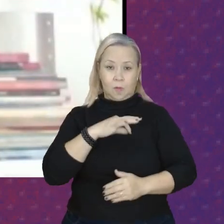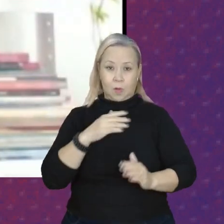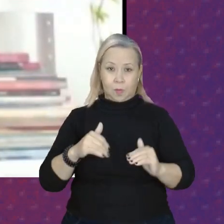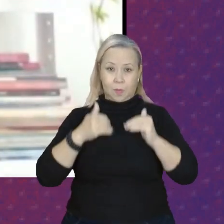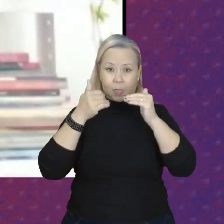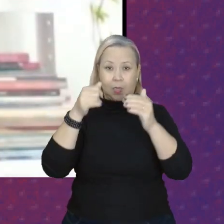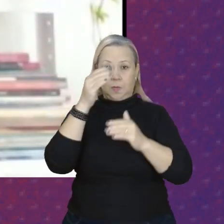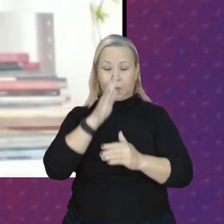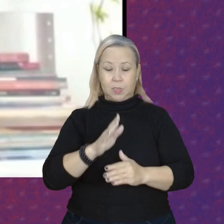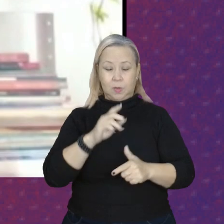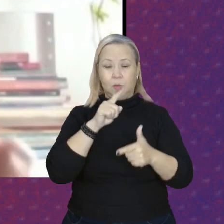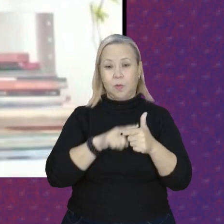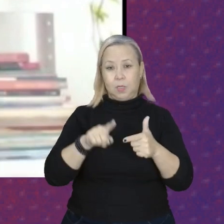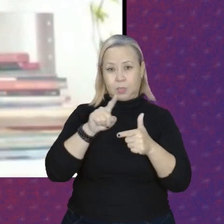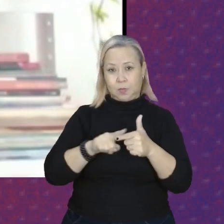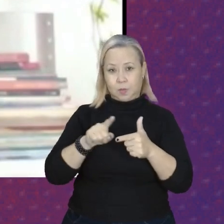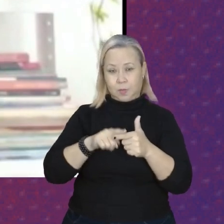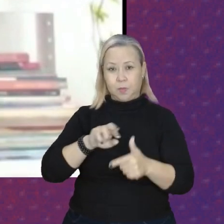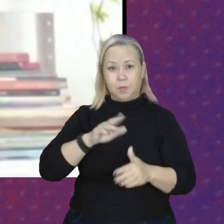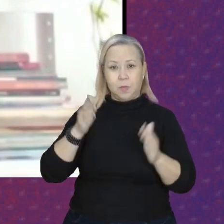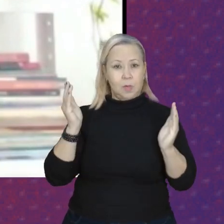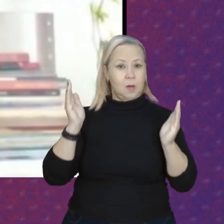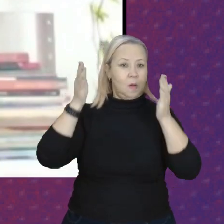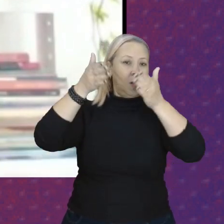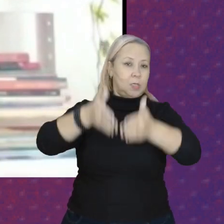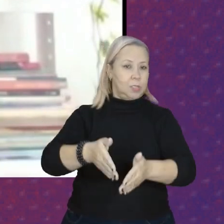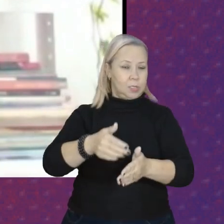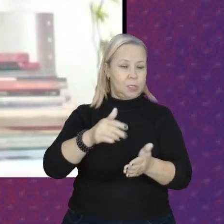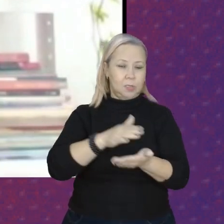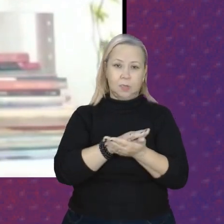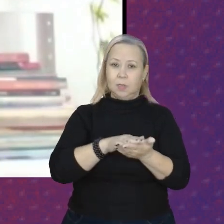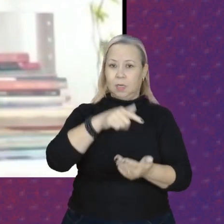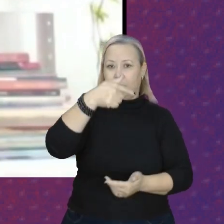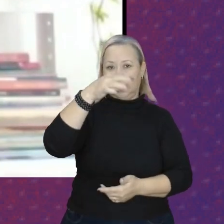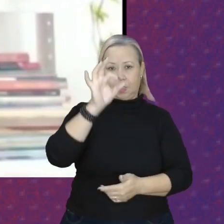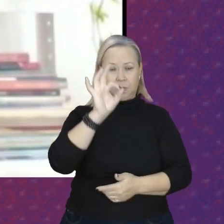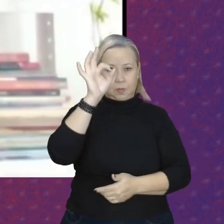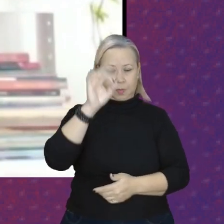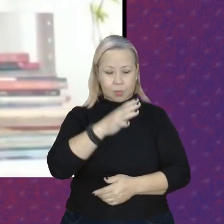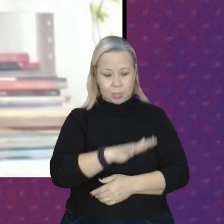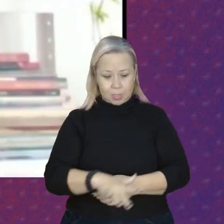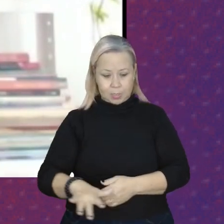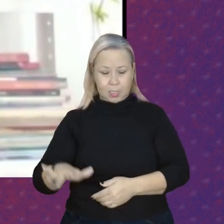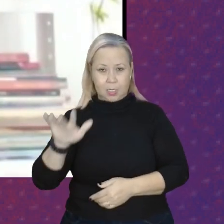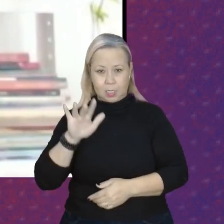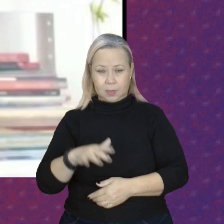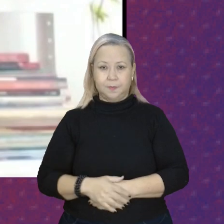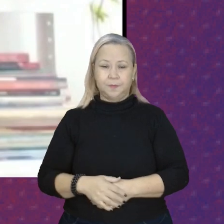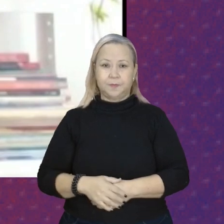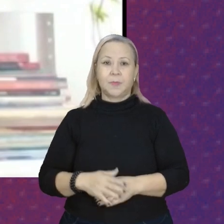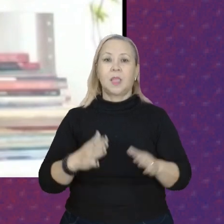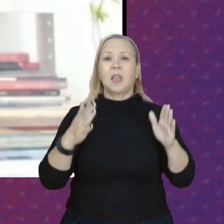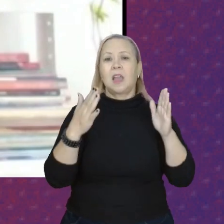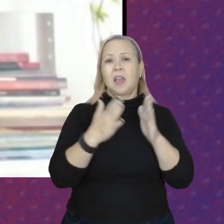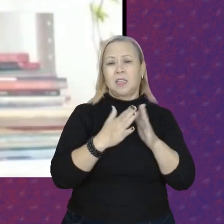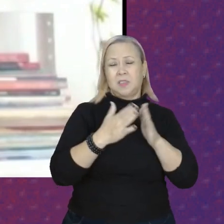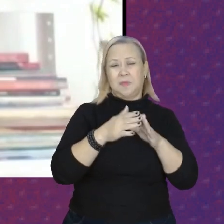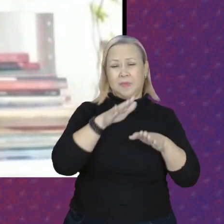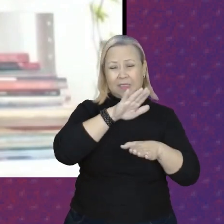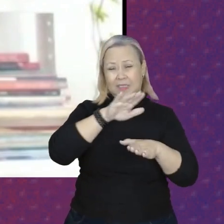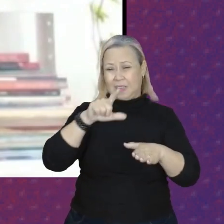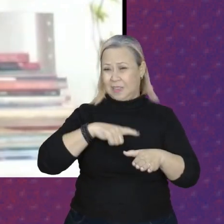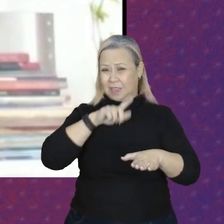esse problema não atinge nem 7% das crianças. Então, aí já mora uma enorme desigualdade